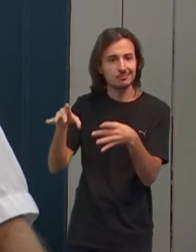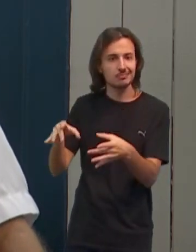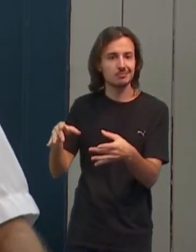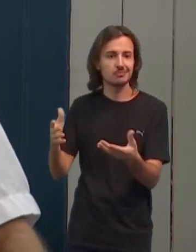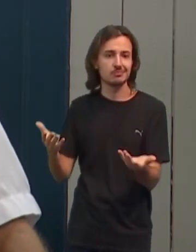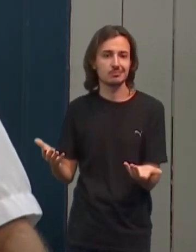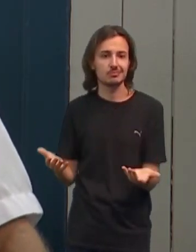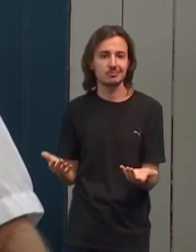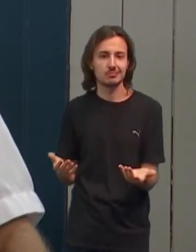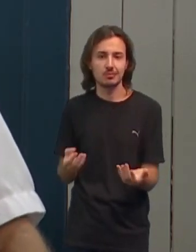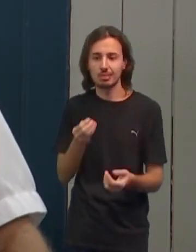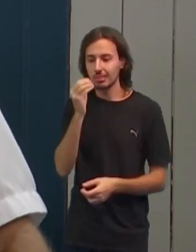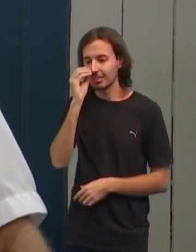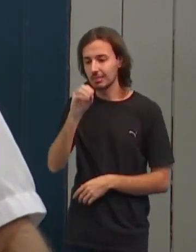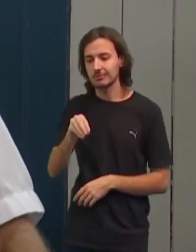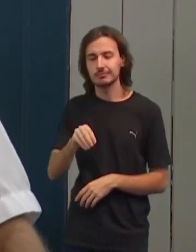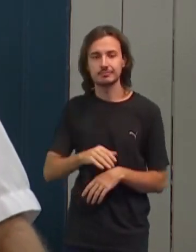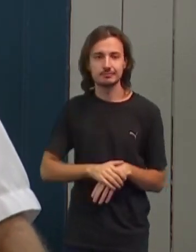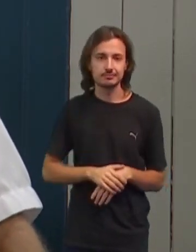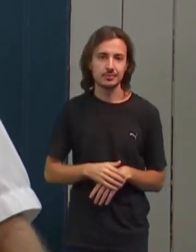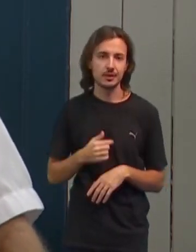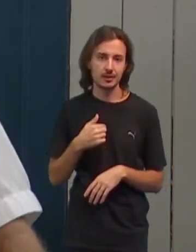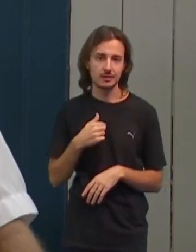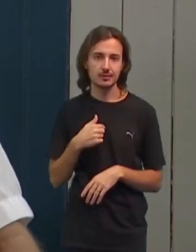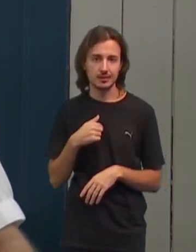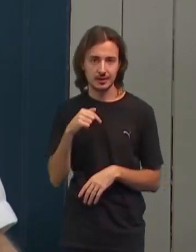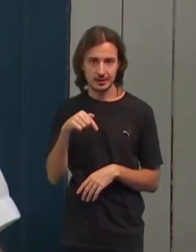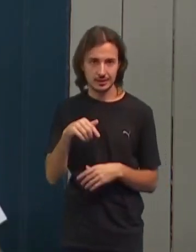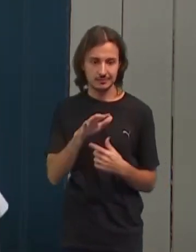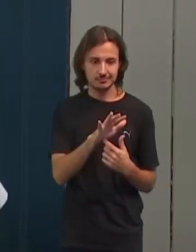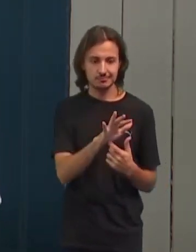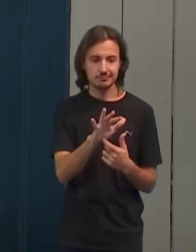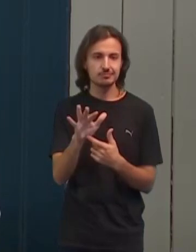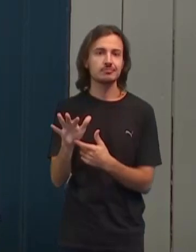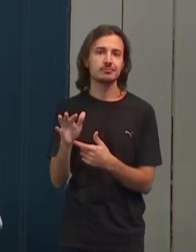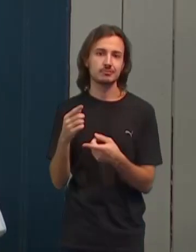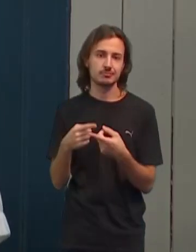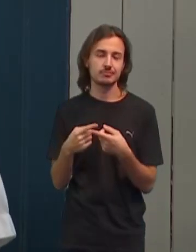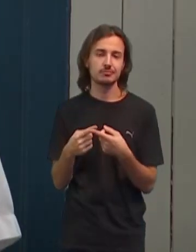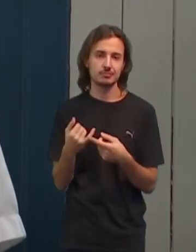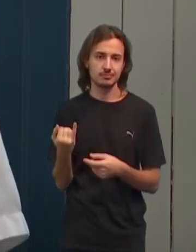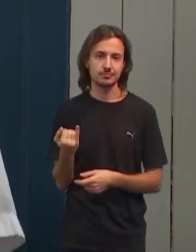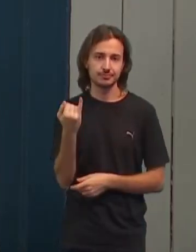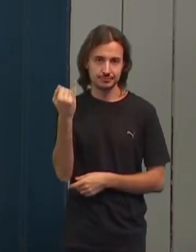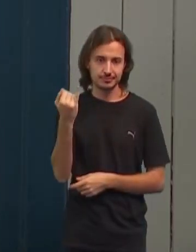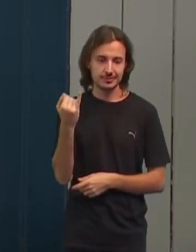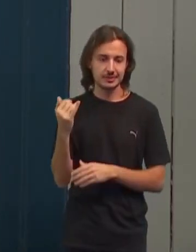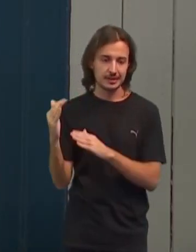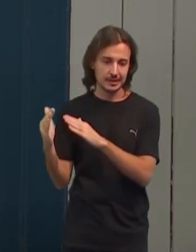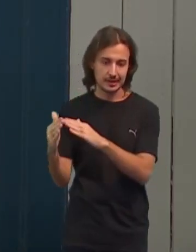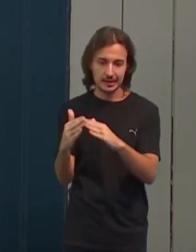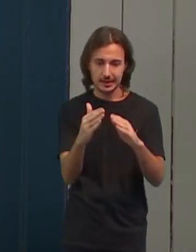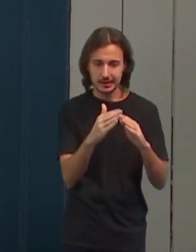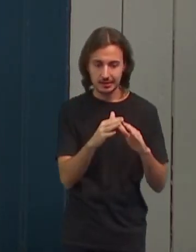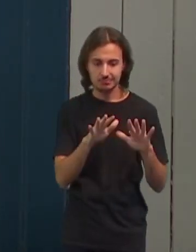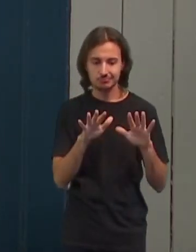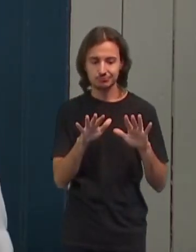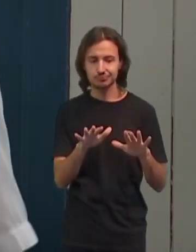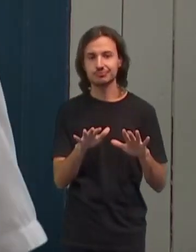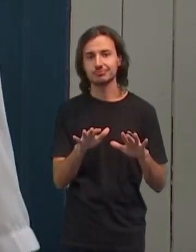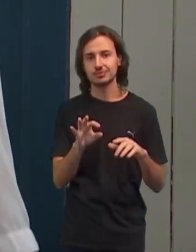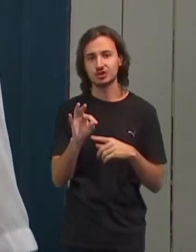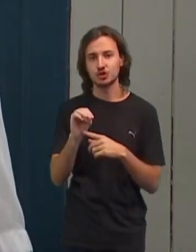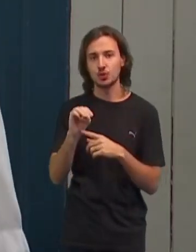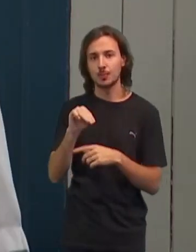que nós possamos fazer uma reflexão sobre os nossos bens tombados no município. Então, senhor presidente, é o que nós